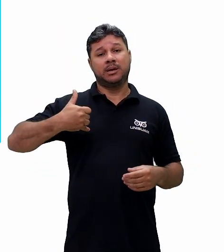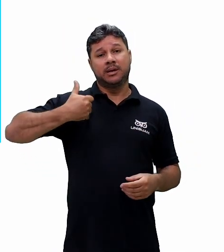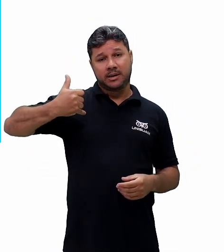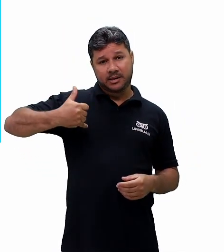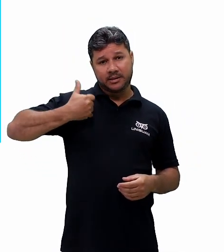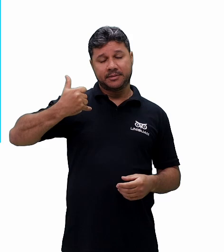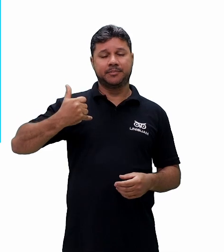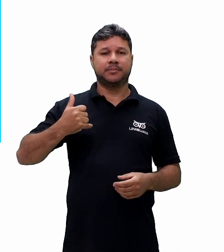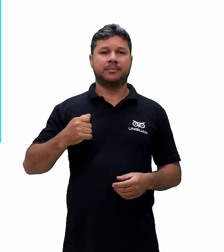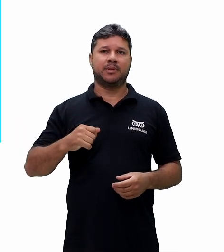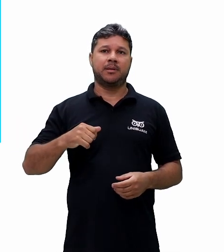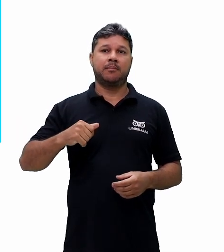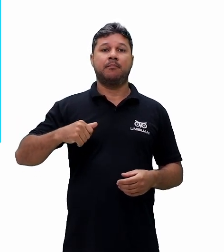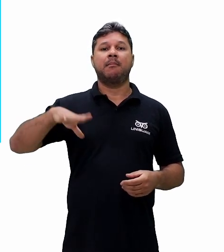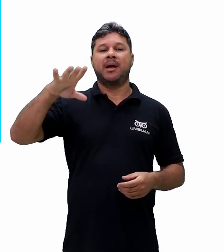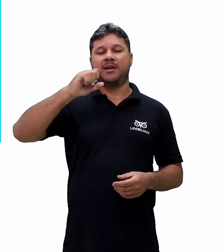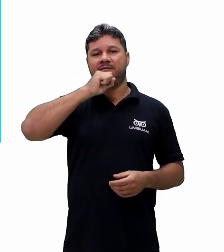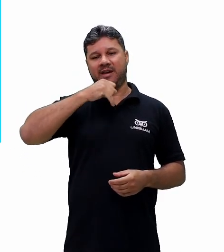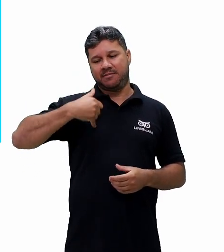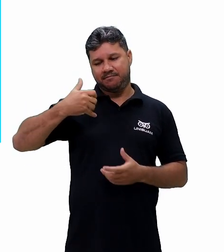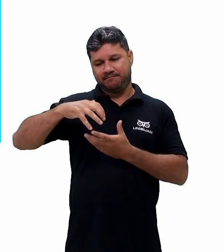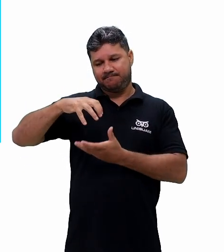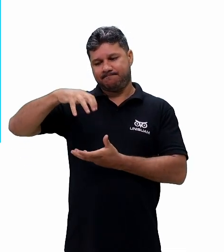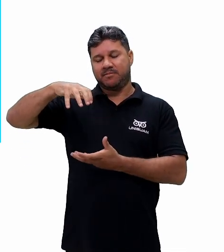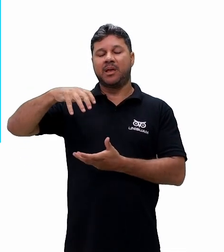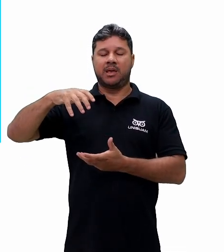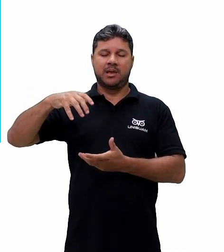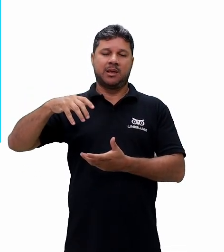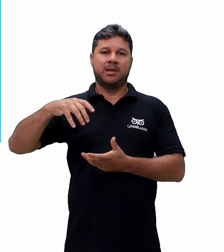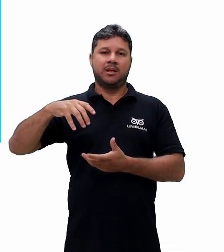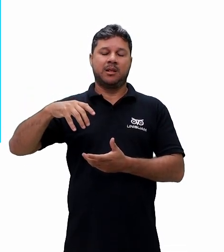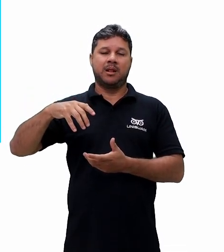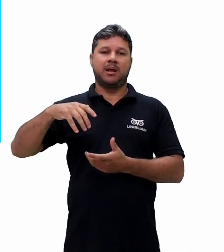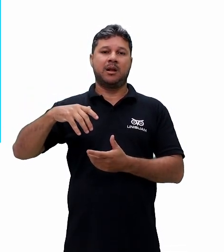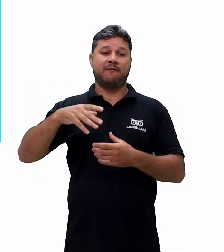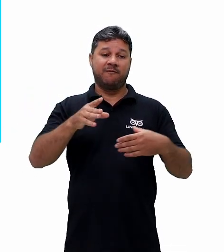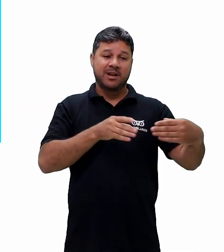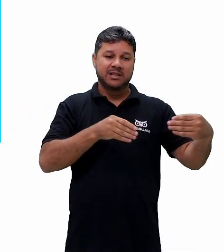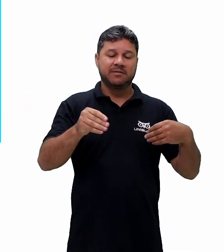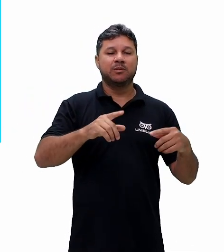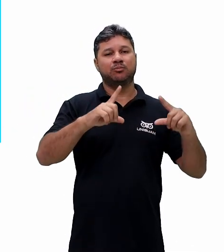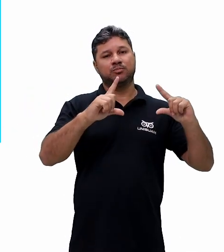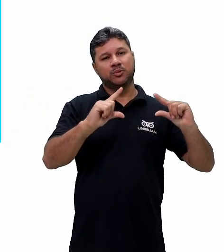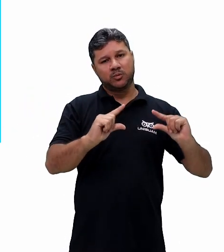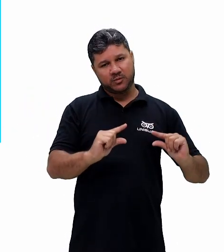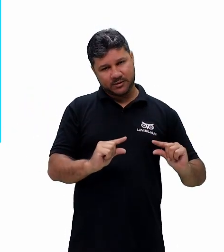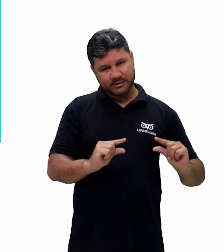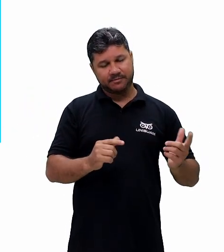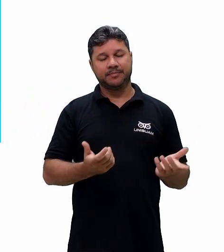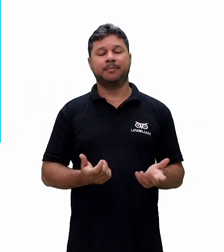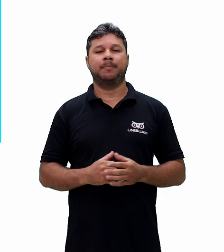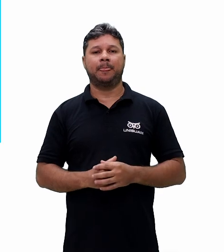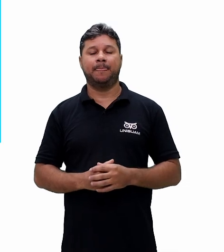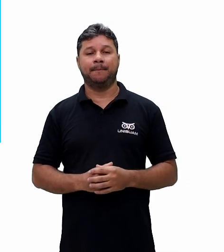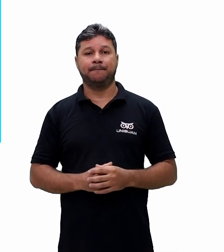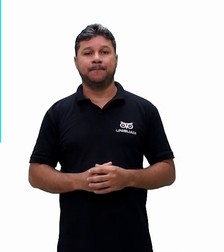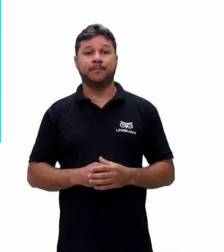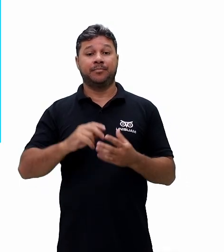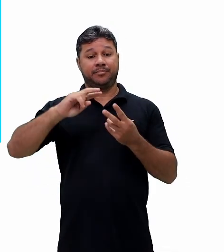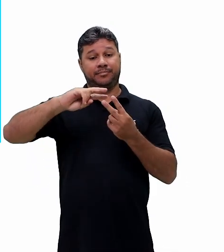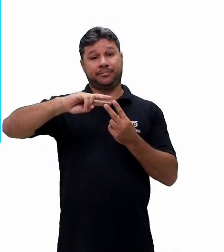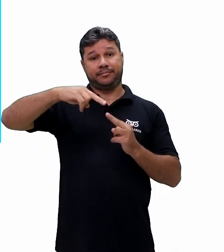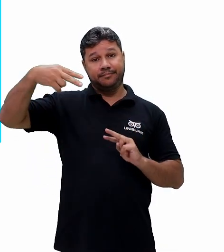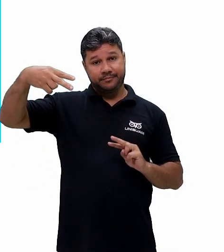idade. Quanto mais velho ficamos, menos flexíveis somos.